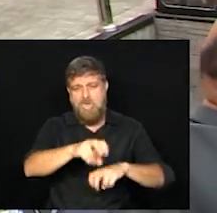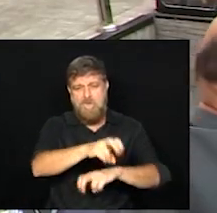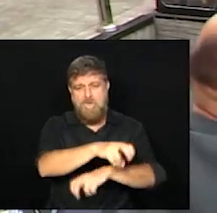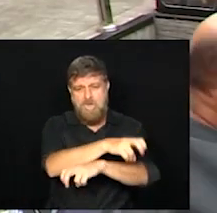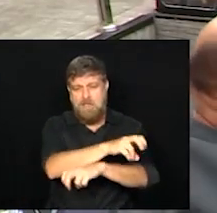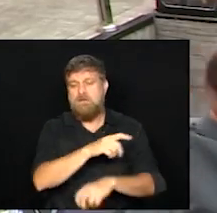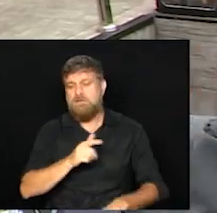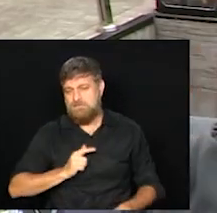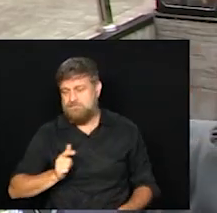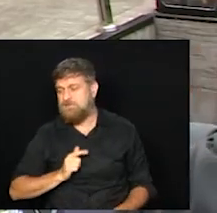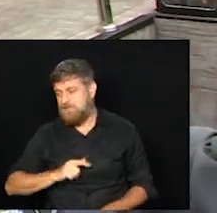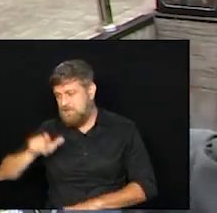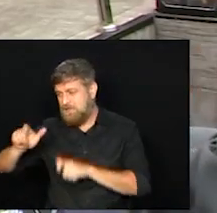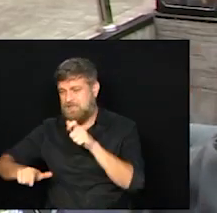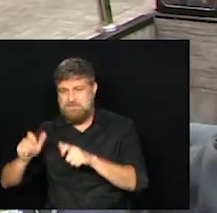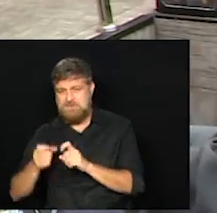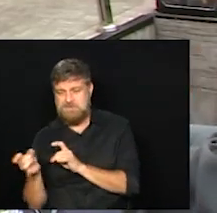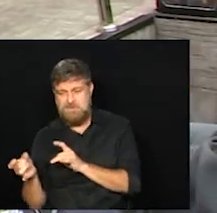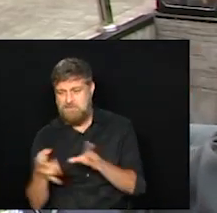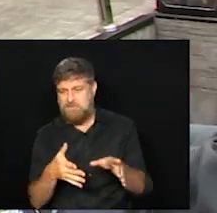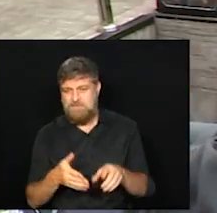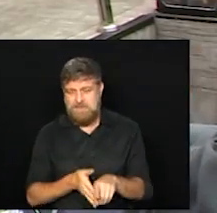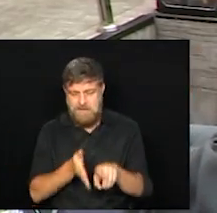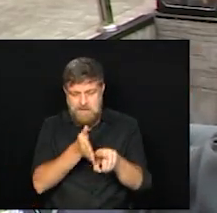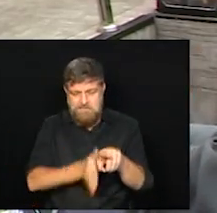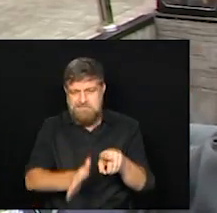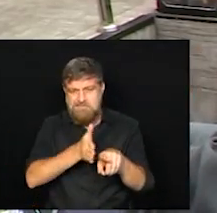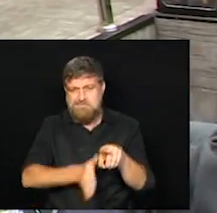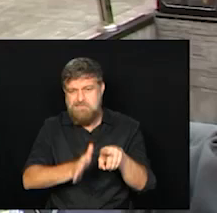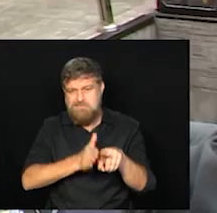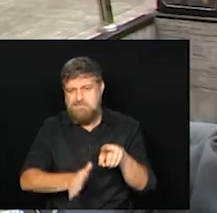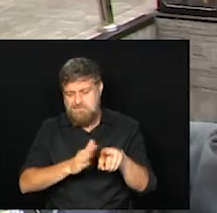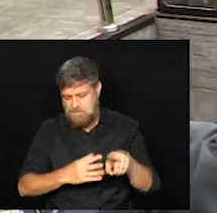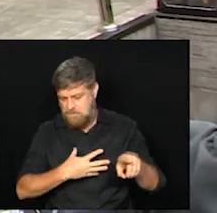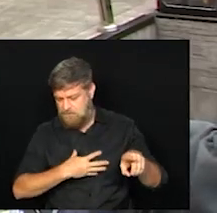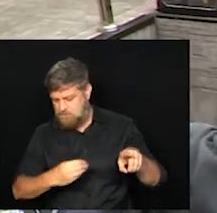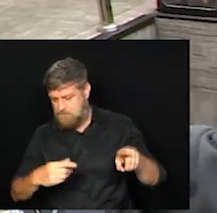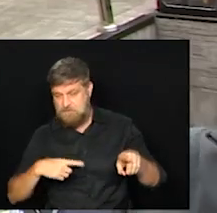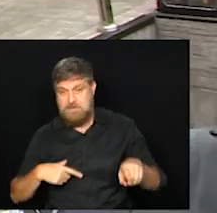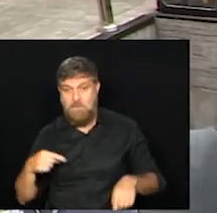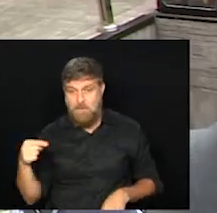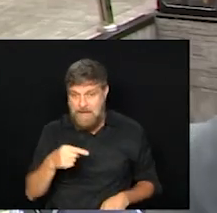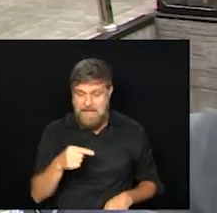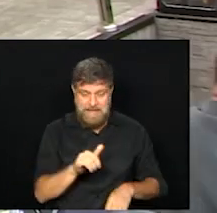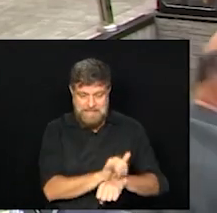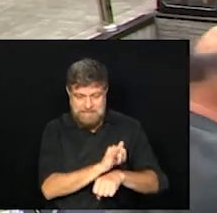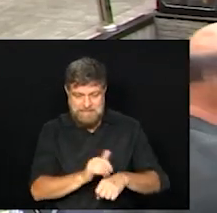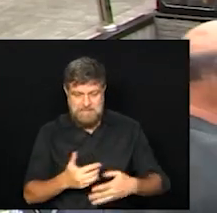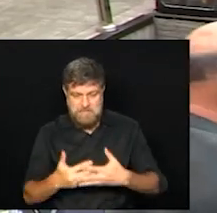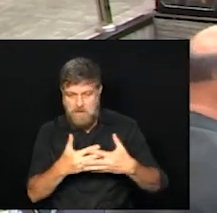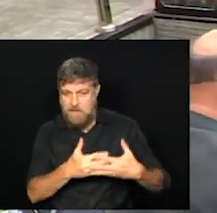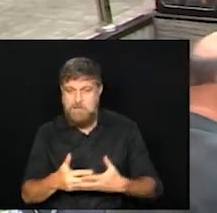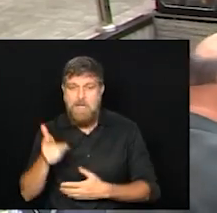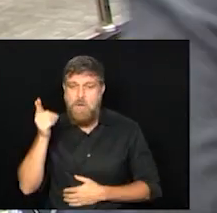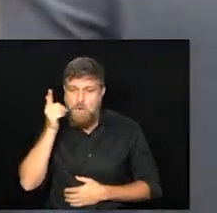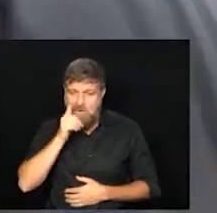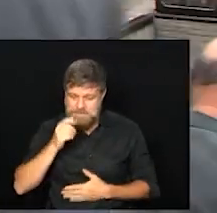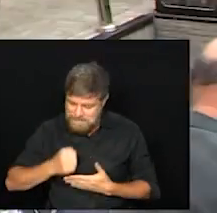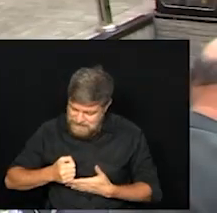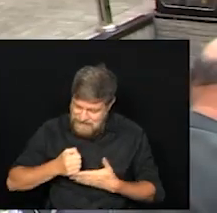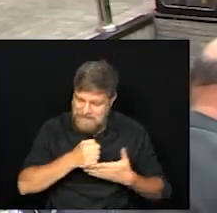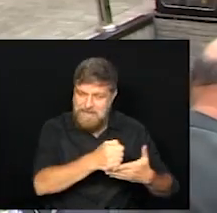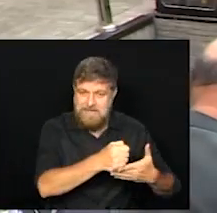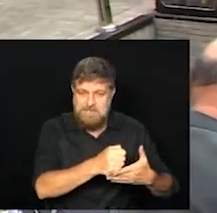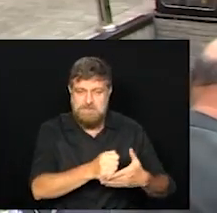muito abandono de animais. Pela proliferação, que aí o Castramóvel ele consegue nos ajudar nisso, e também muitas